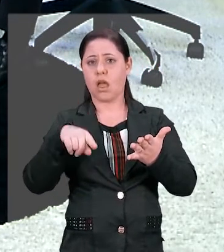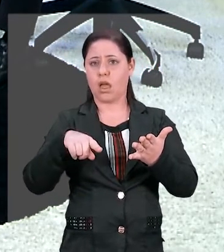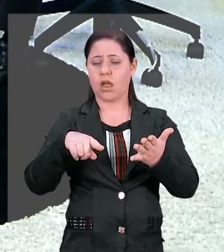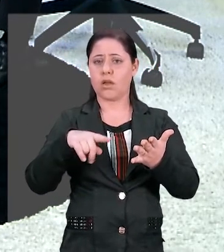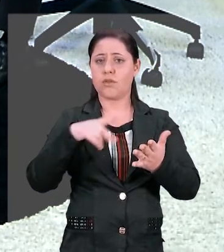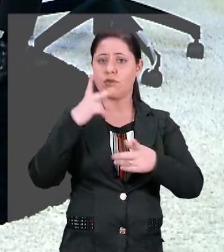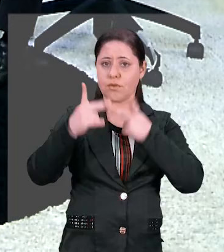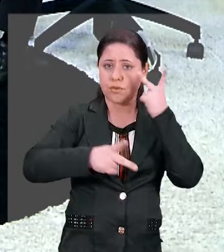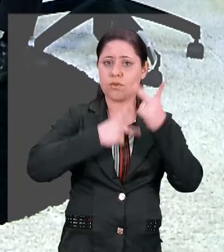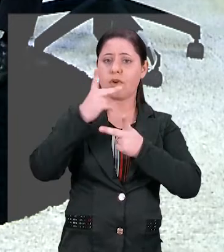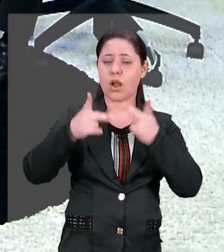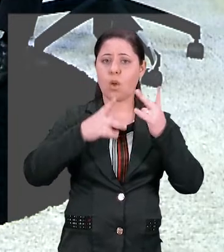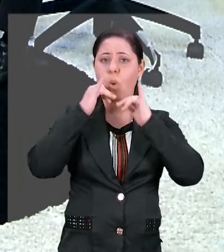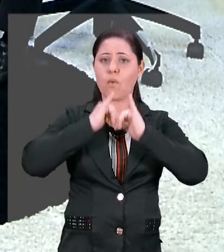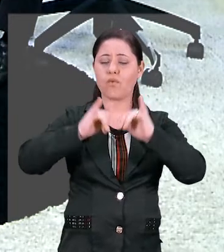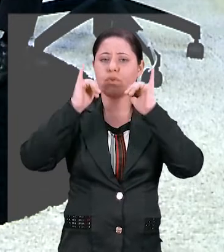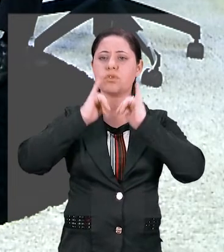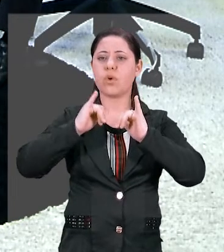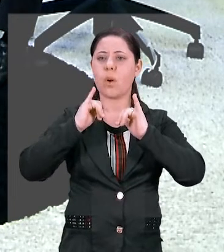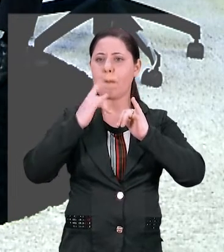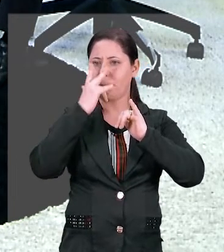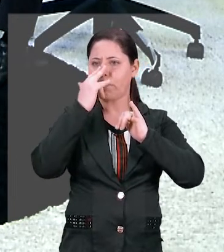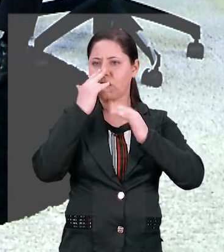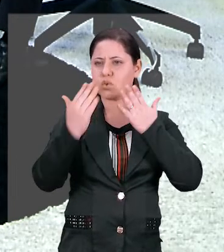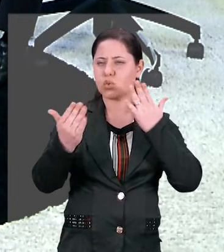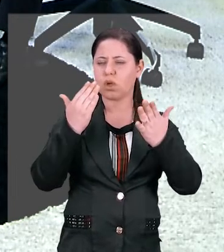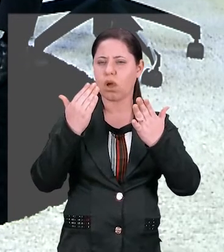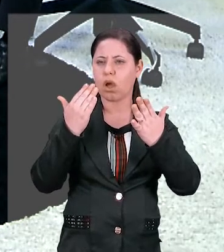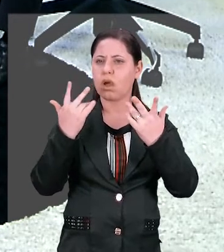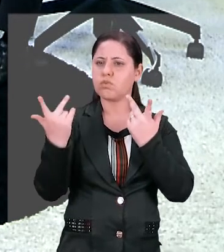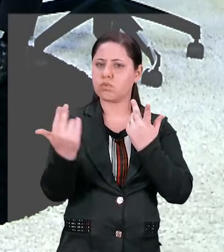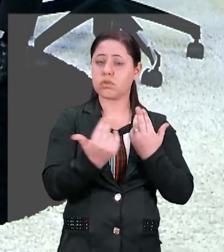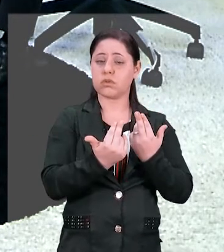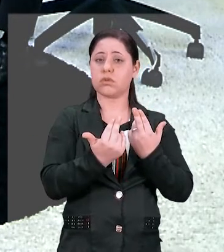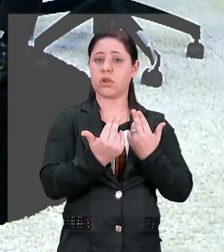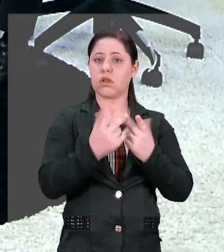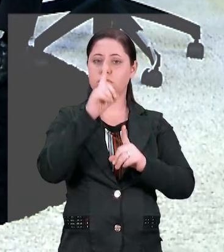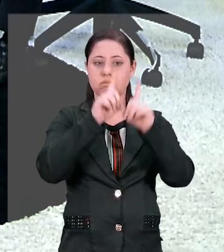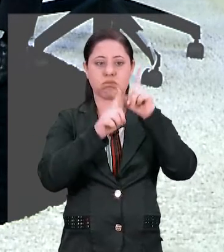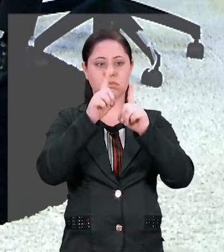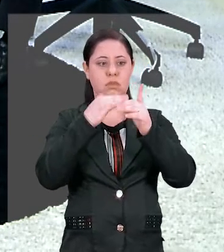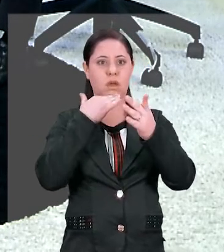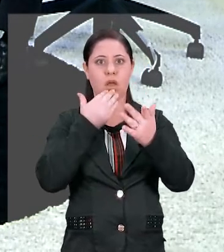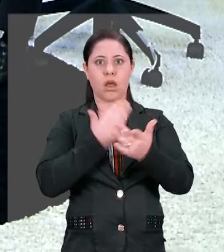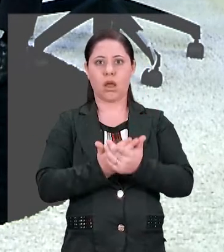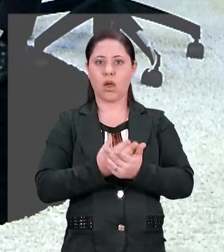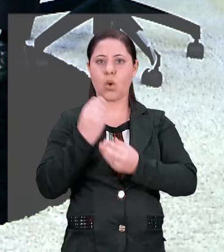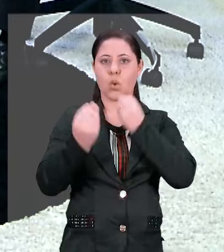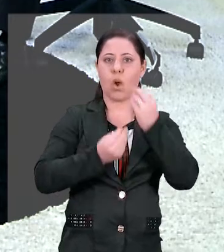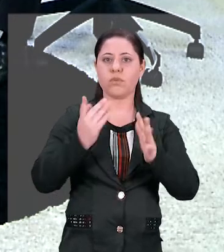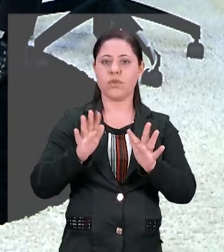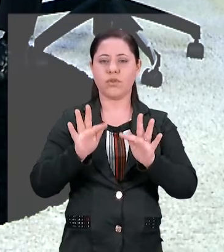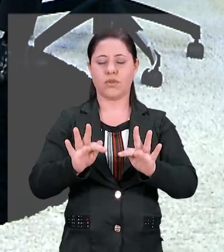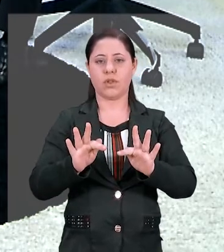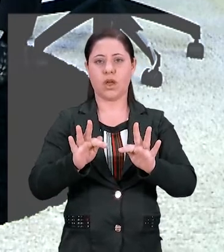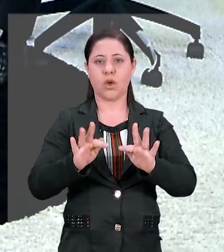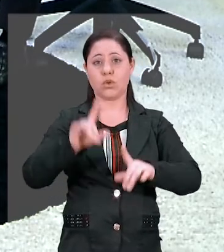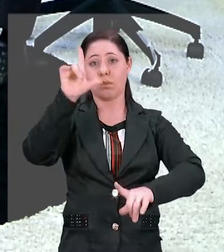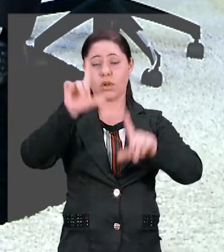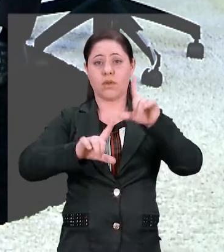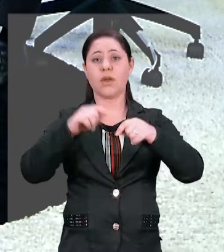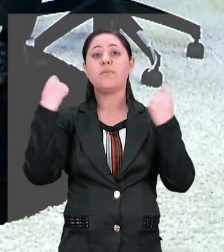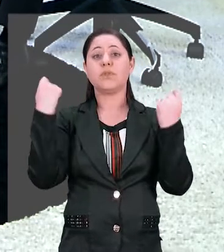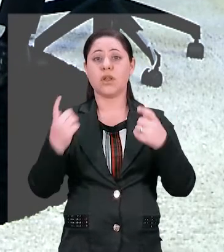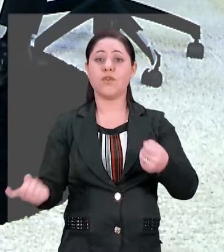seu pronunciamento algo parecido, mas esses dados aqui foram surpreendentes. Como nós estamos no final do nosso programa, nós vamos ter que voltar